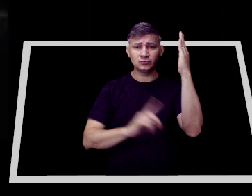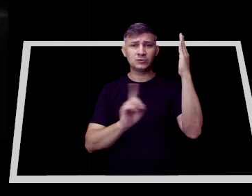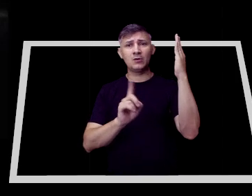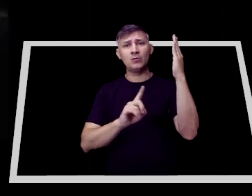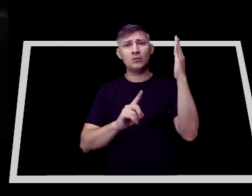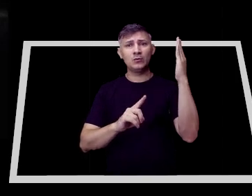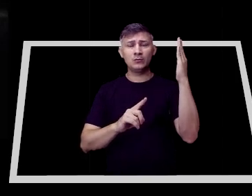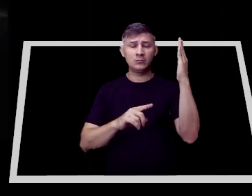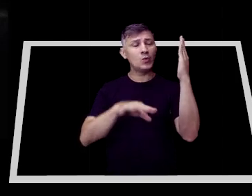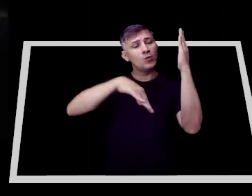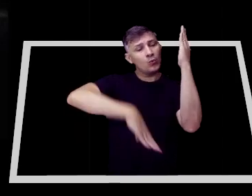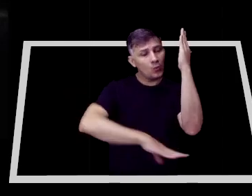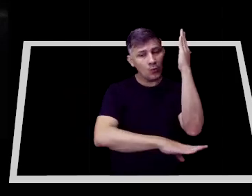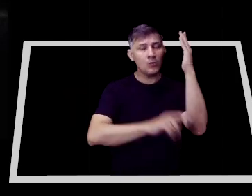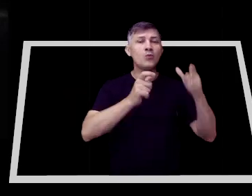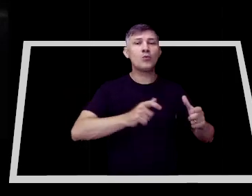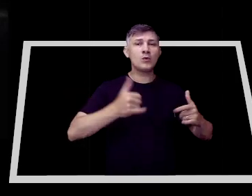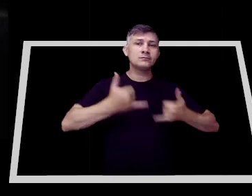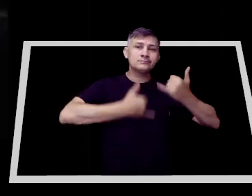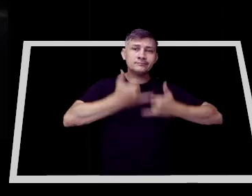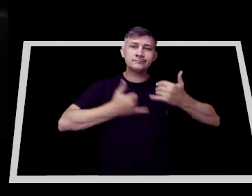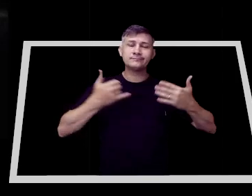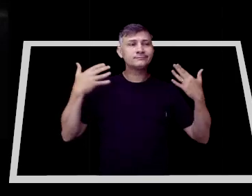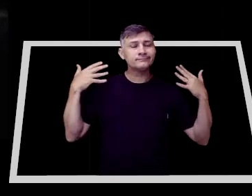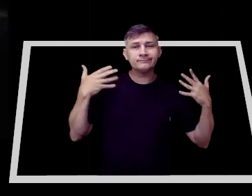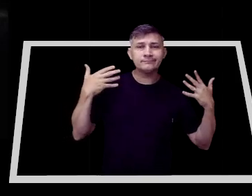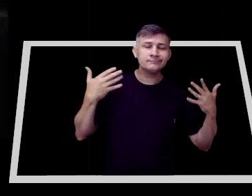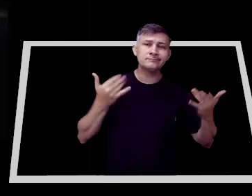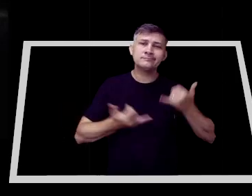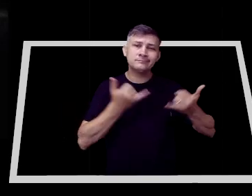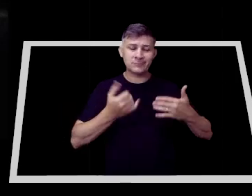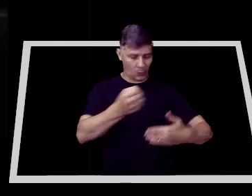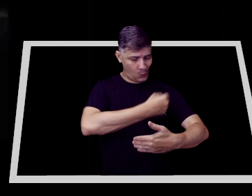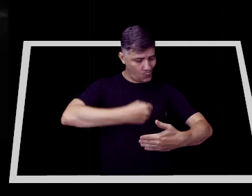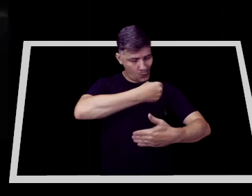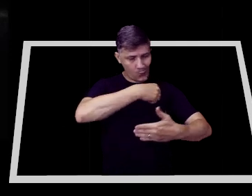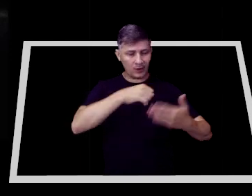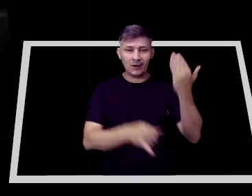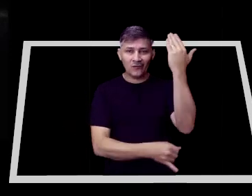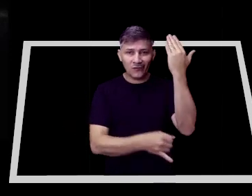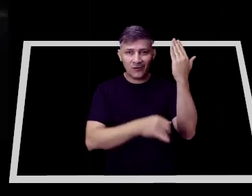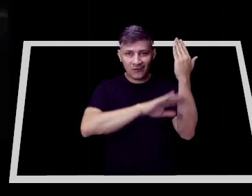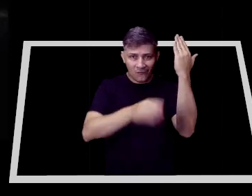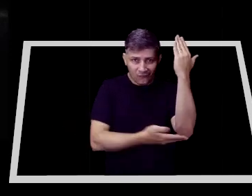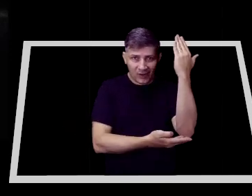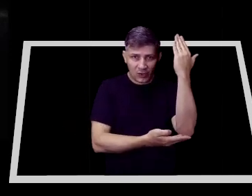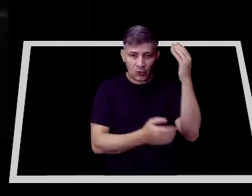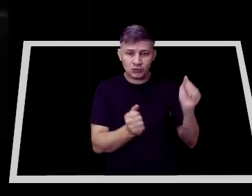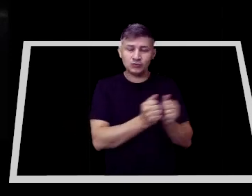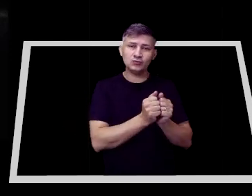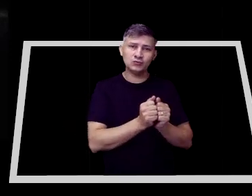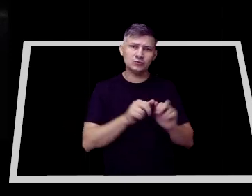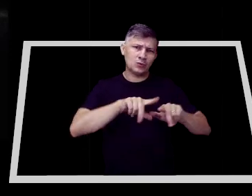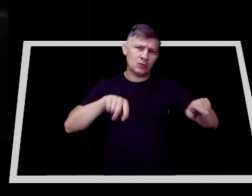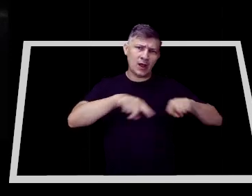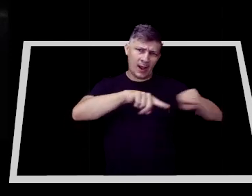de lazer, que é o que a gente chama de cozinha inferior, ligado ao solar, ao acesso da